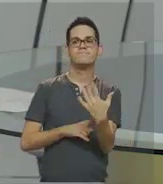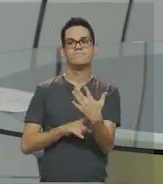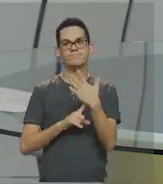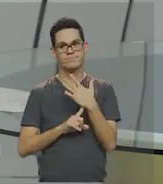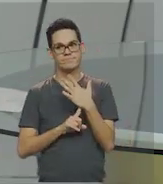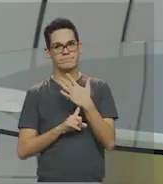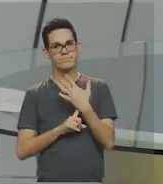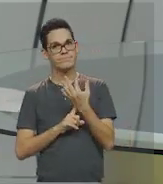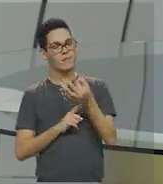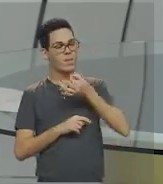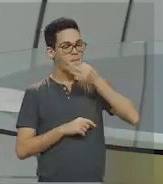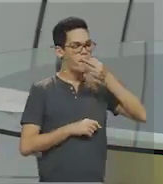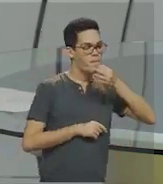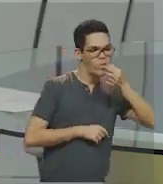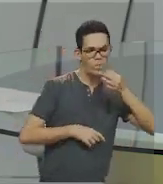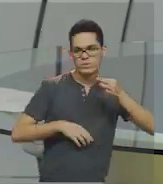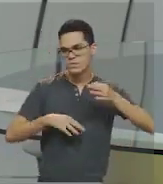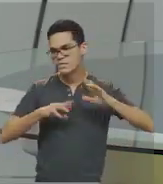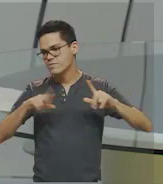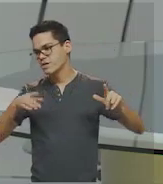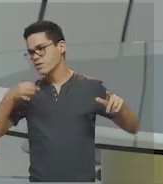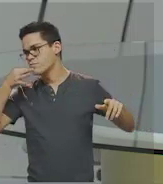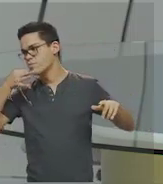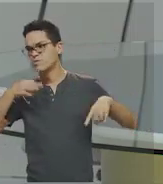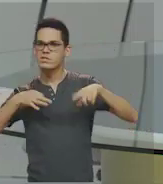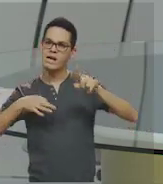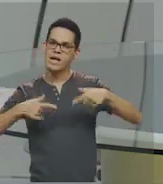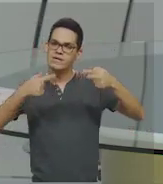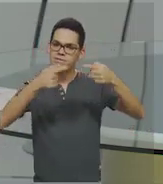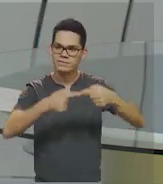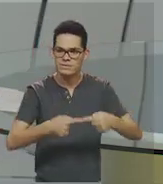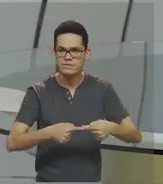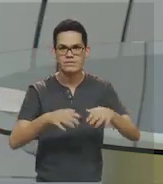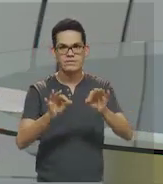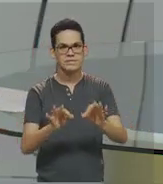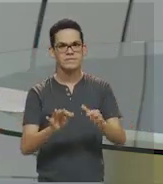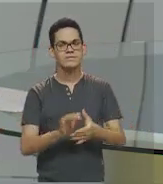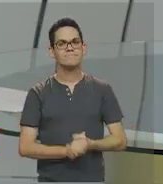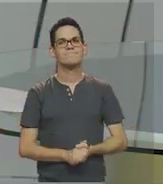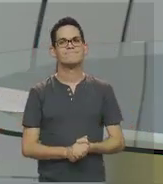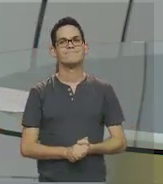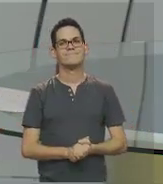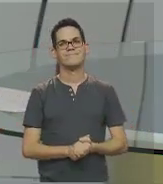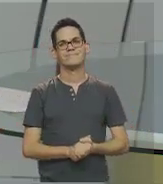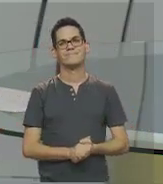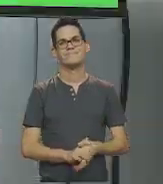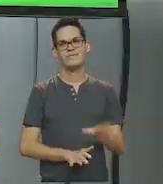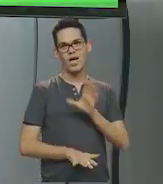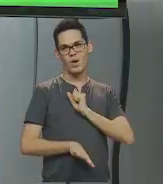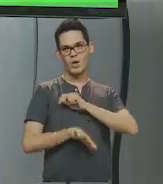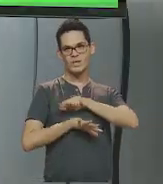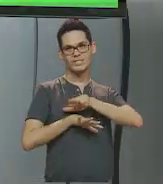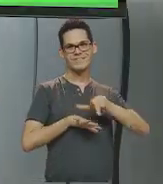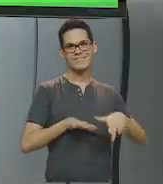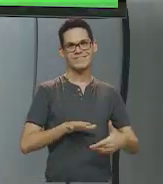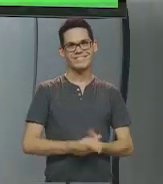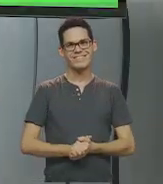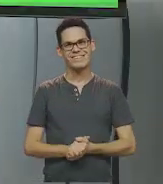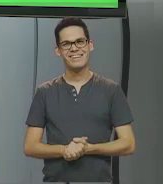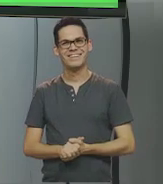uma música da outra, nós vamos chamar de gênero, certo? Certo. Eu gosto de vários gêneros, então.